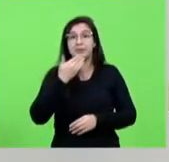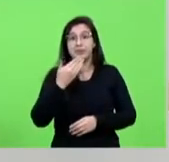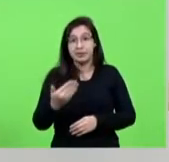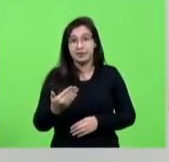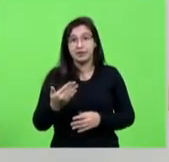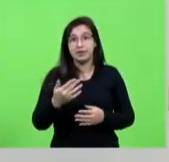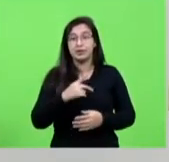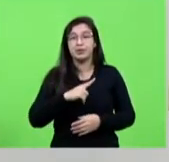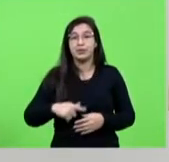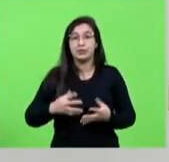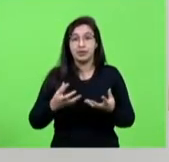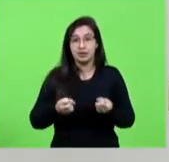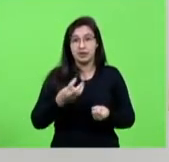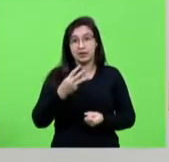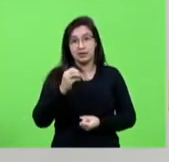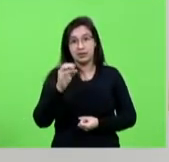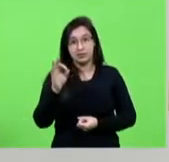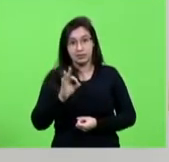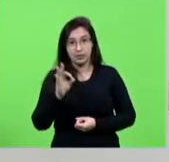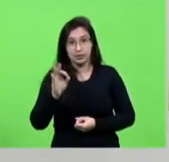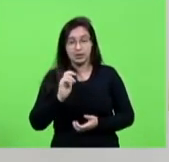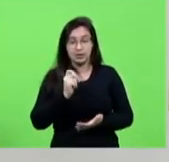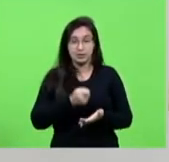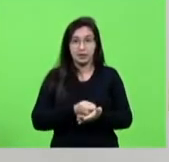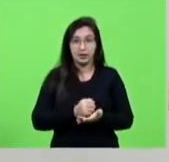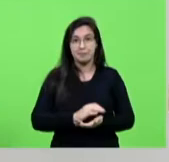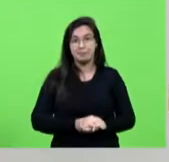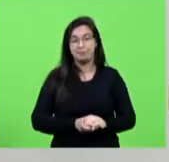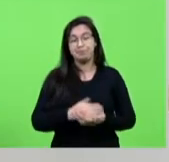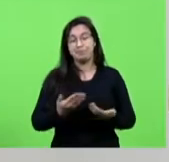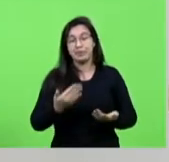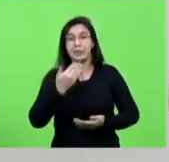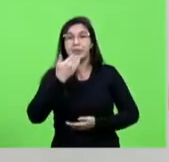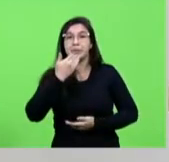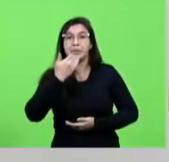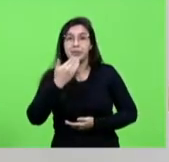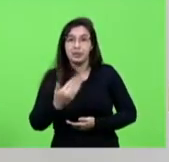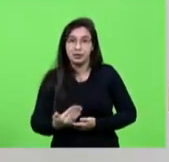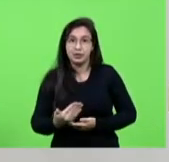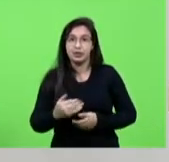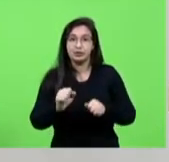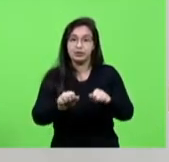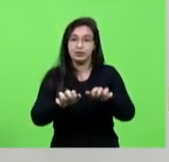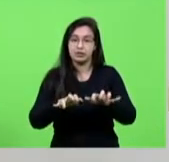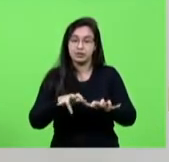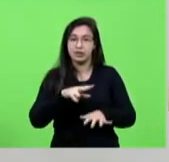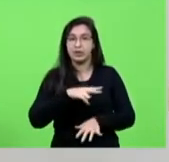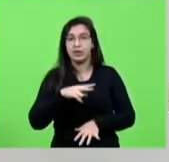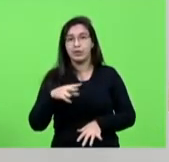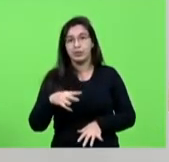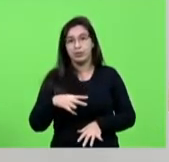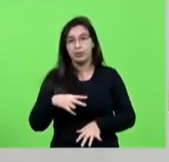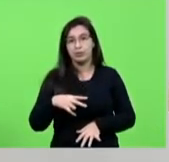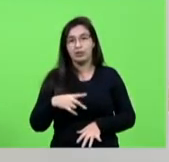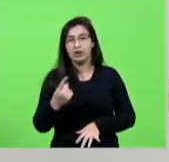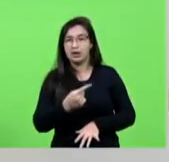Por isso, nós marcamos aqui um pedido, né, nós fizemos um pedido também de uma audiência pública aqui, onde a